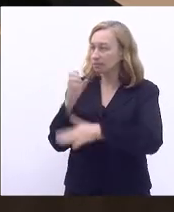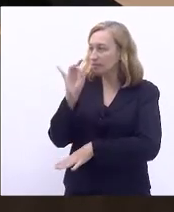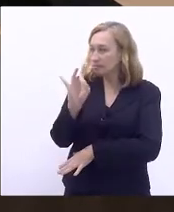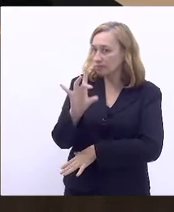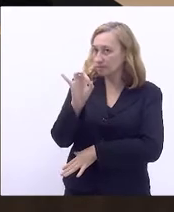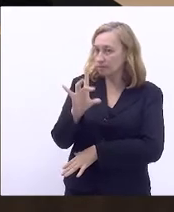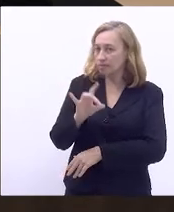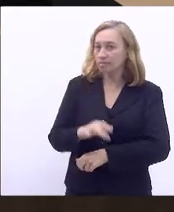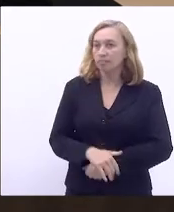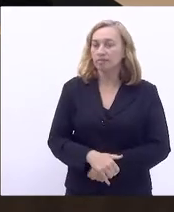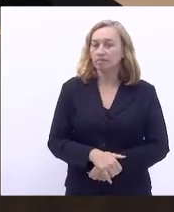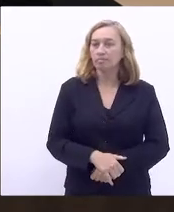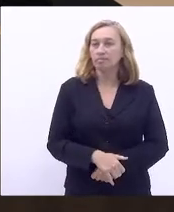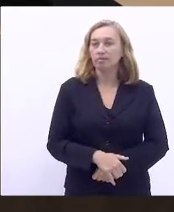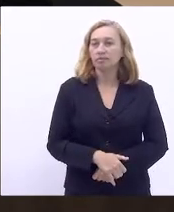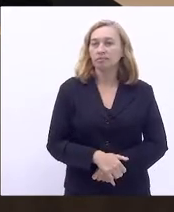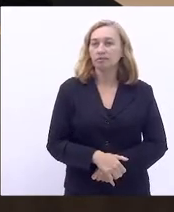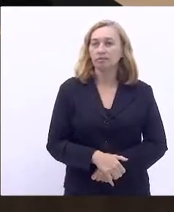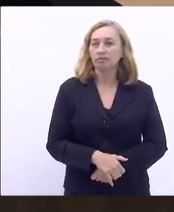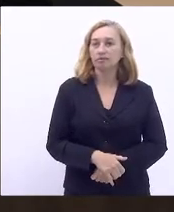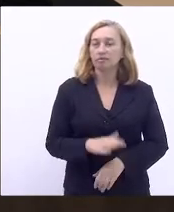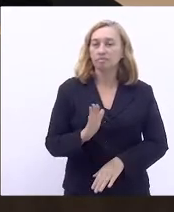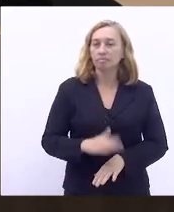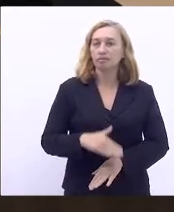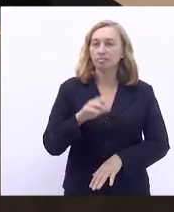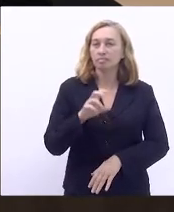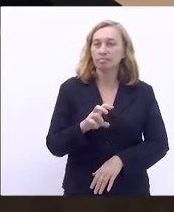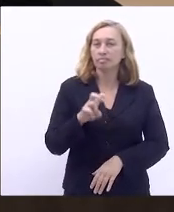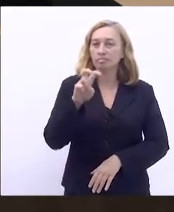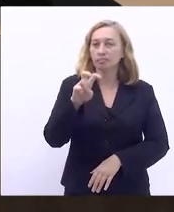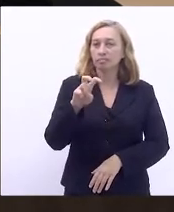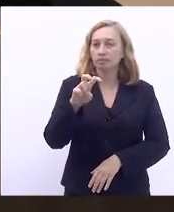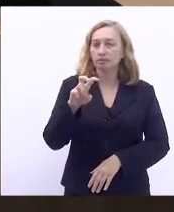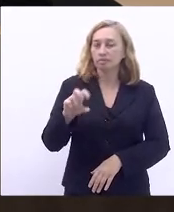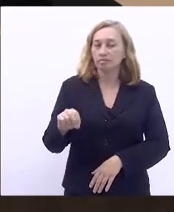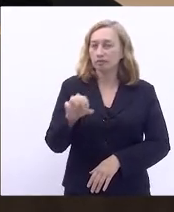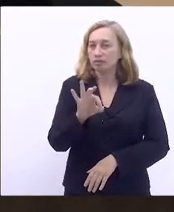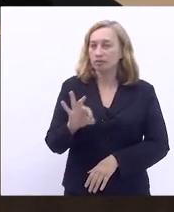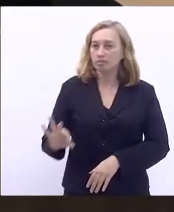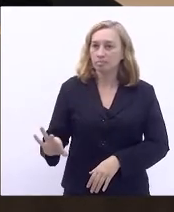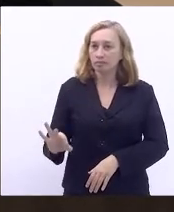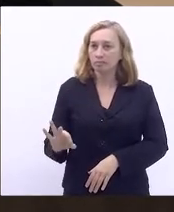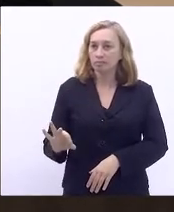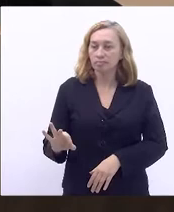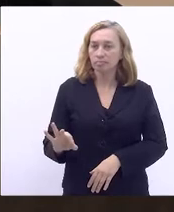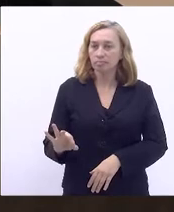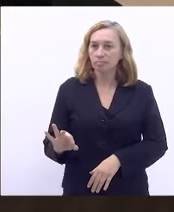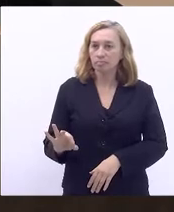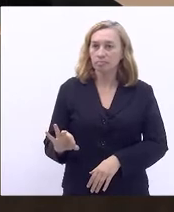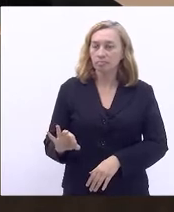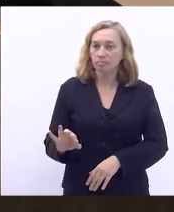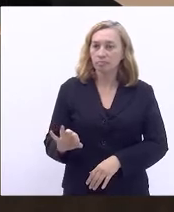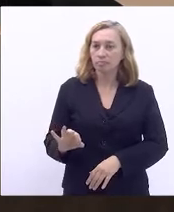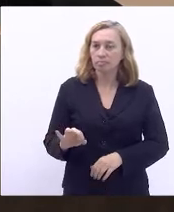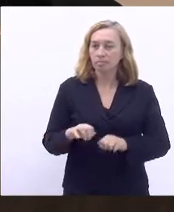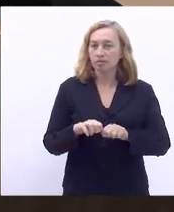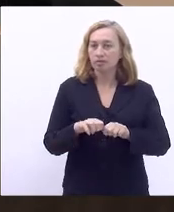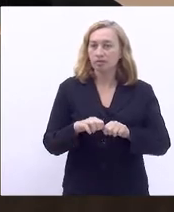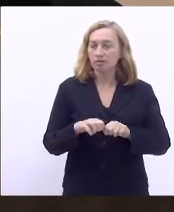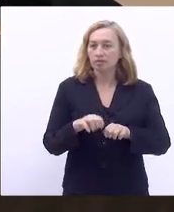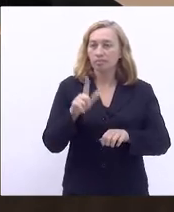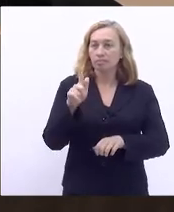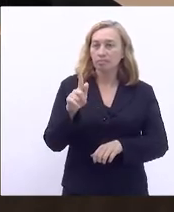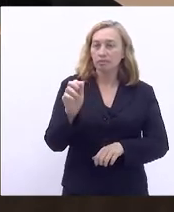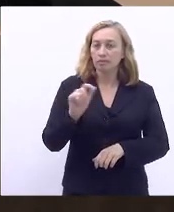sozinha, aumentou em mais de 50% a emissão de gases na cidade do Rio de